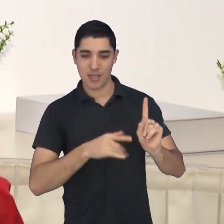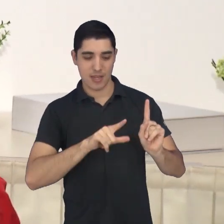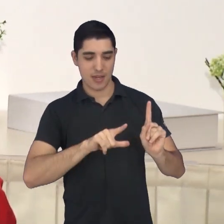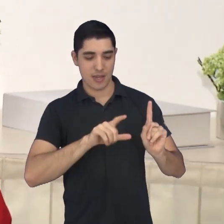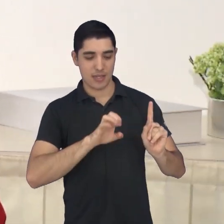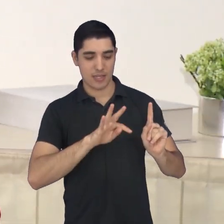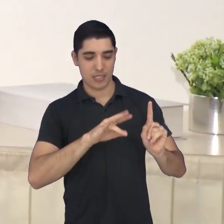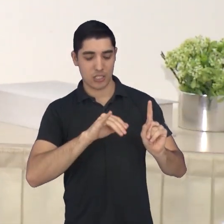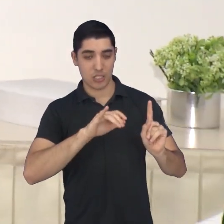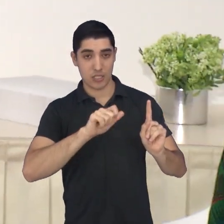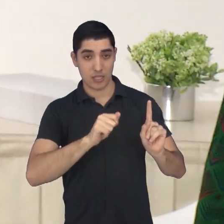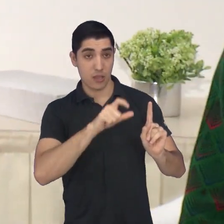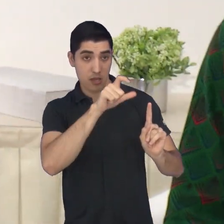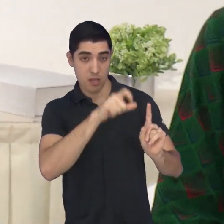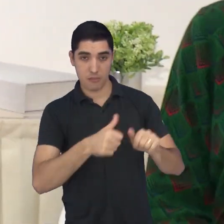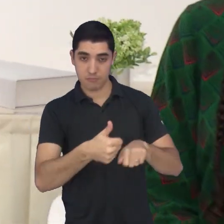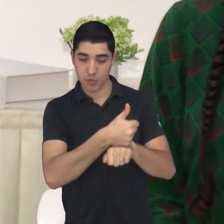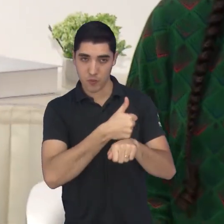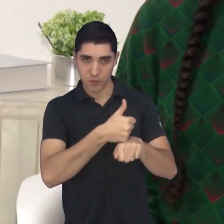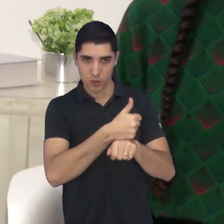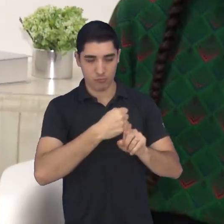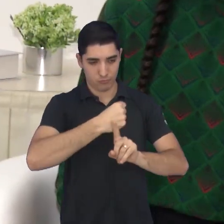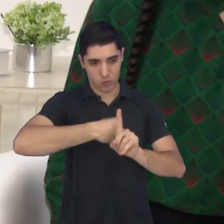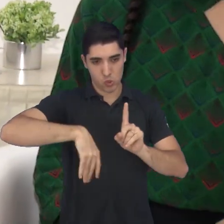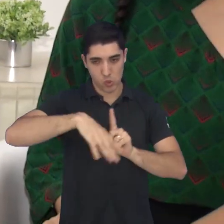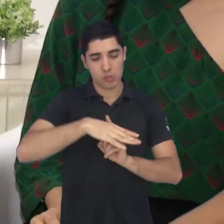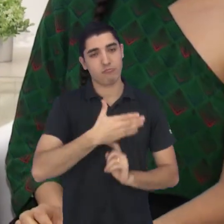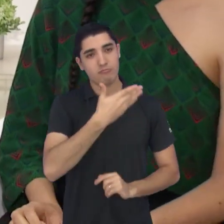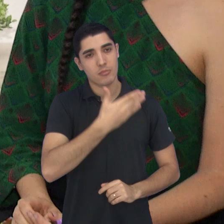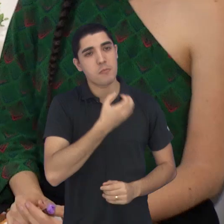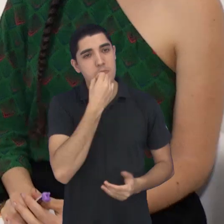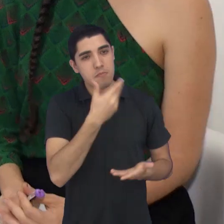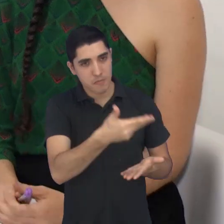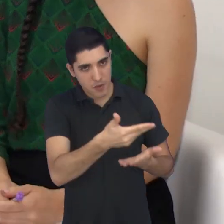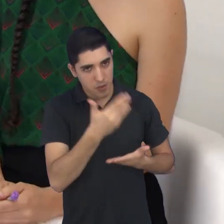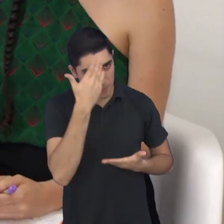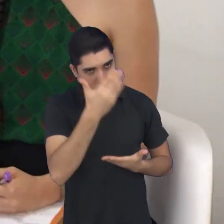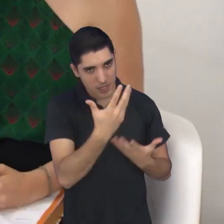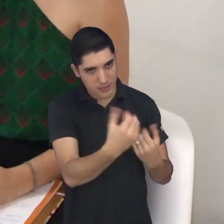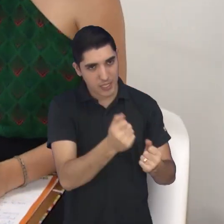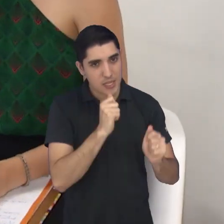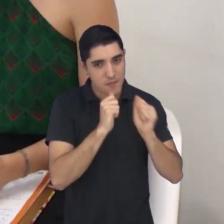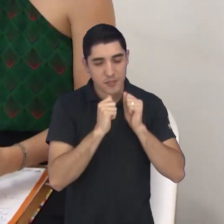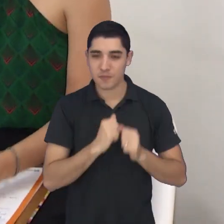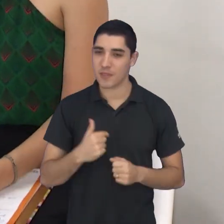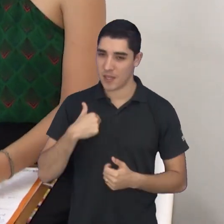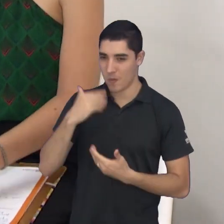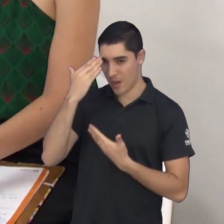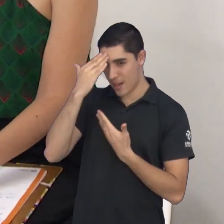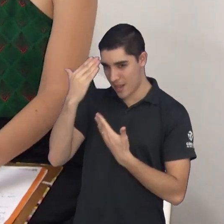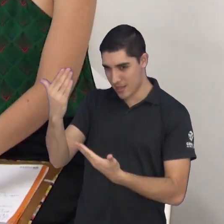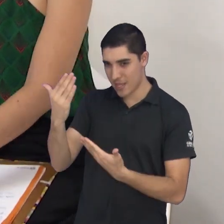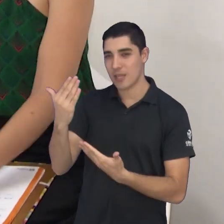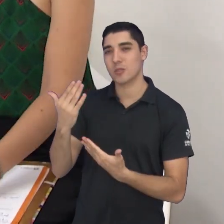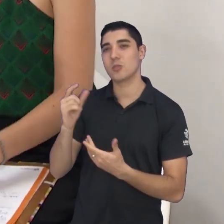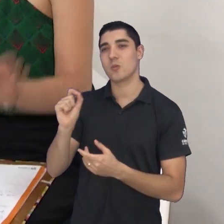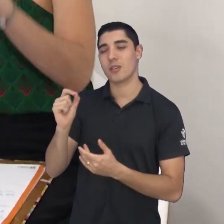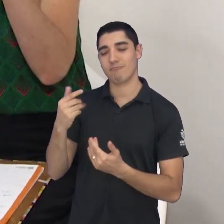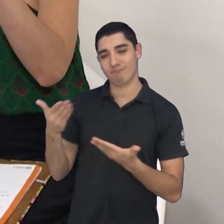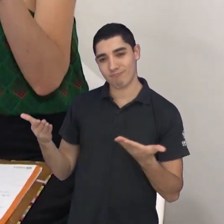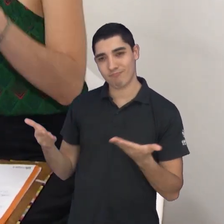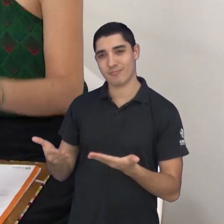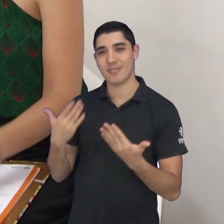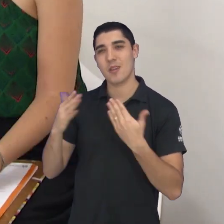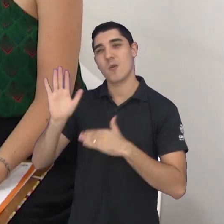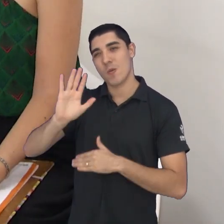socióloga, que vai falar muito bem pra gente sobre isso. Letícia, seja muito bem-vinda, viu? Obrigada por vir. Obrigada, Tamires, eu que agradeço da gente poder conversar.